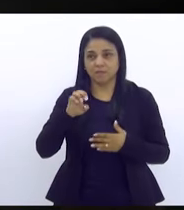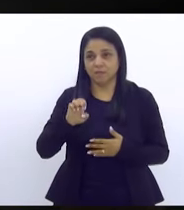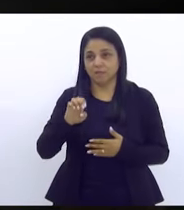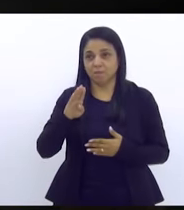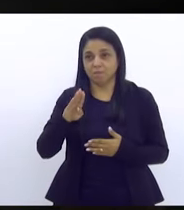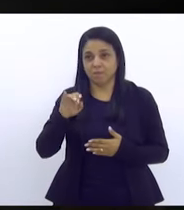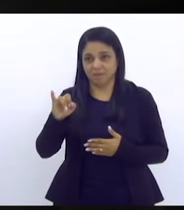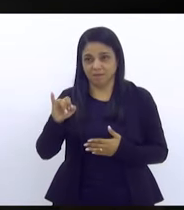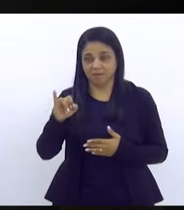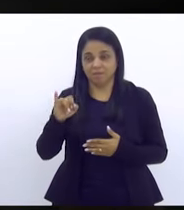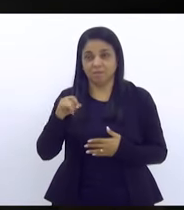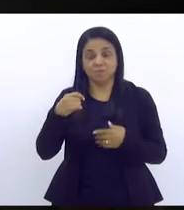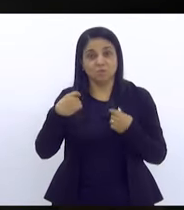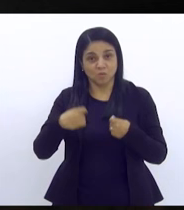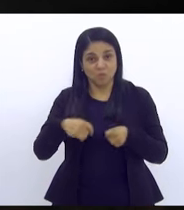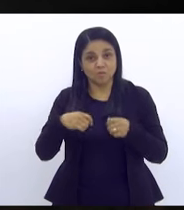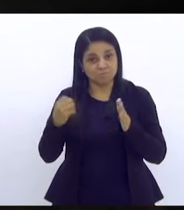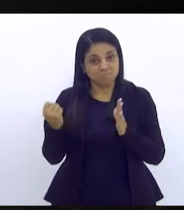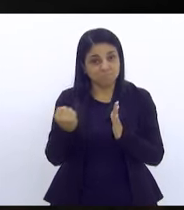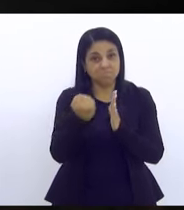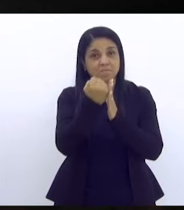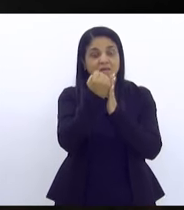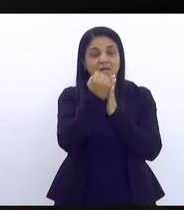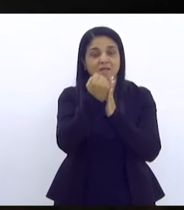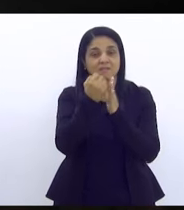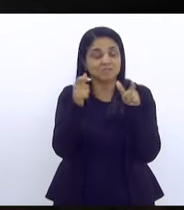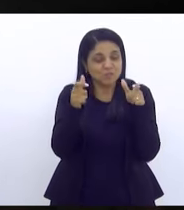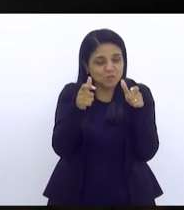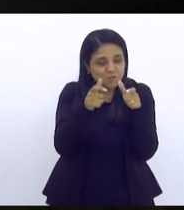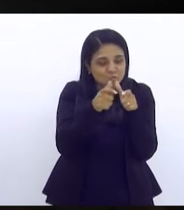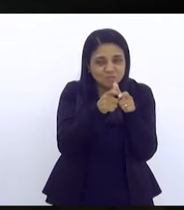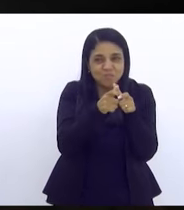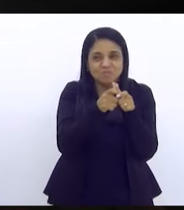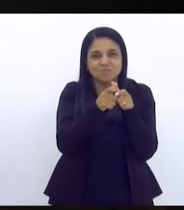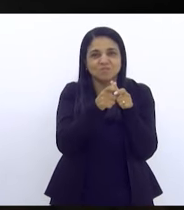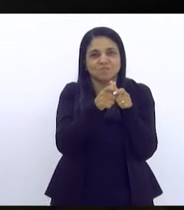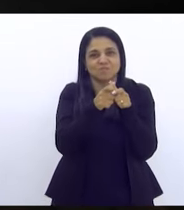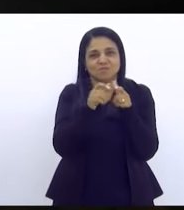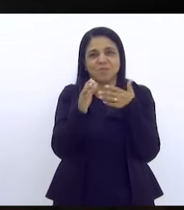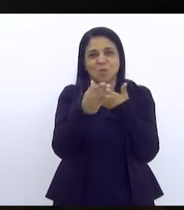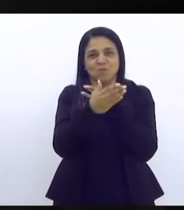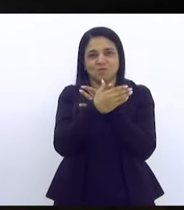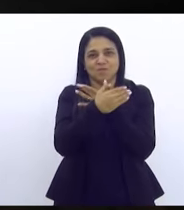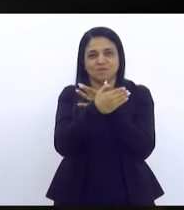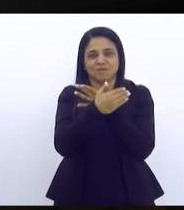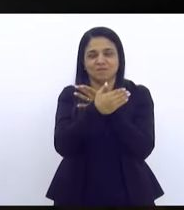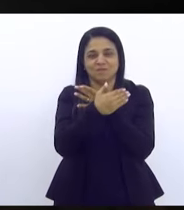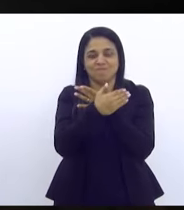preciso marcar que foi desse menor grupo da Igreja Universal que eu saí.